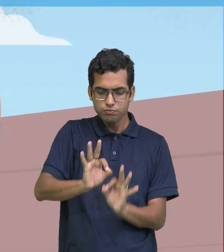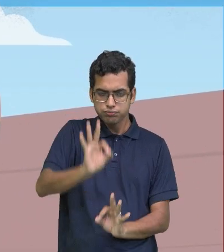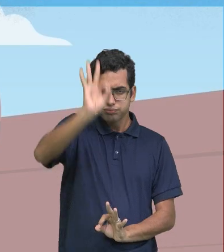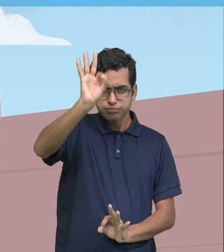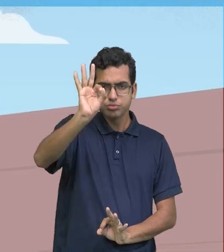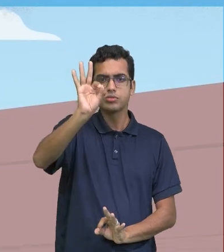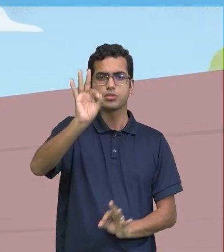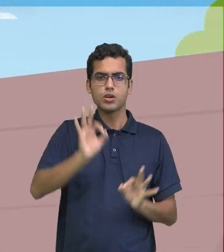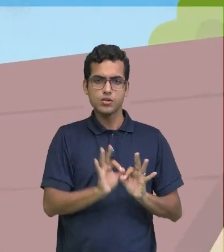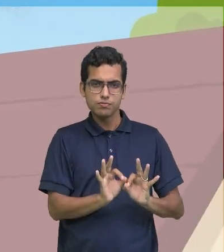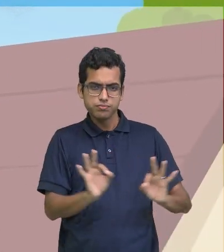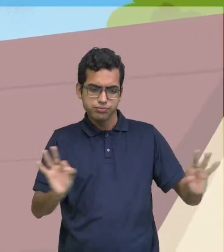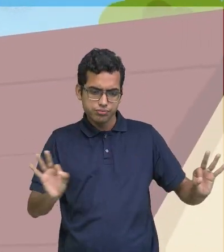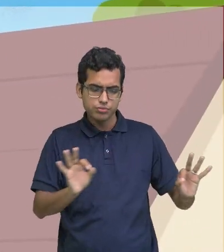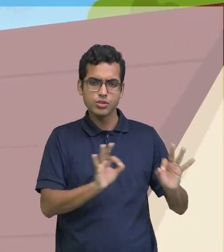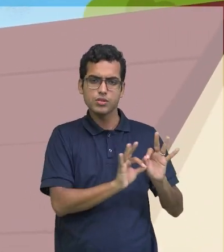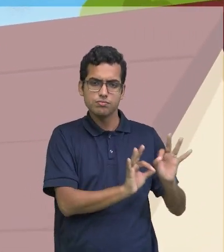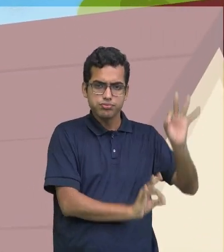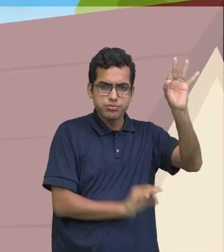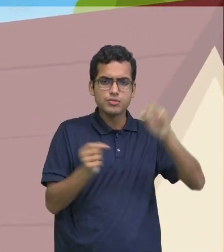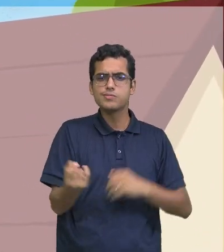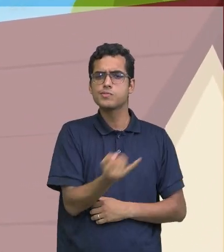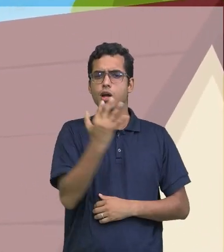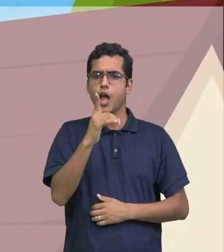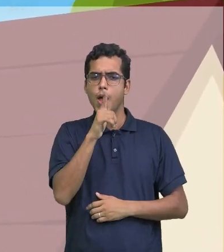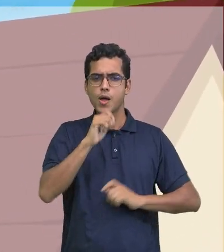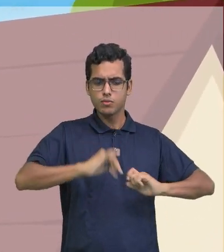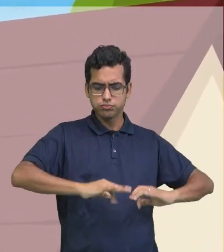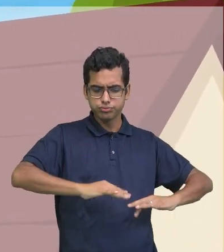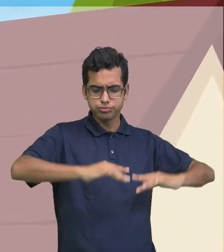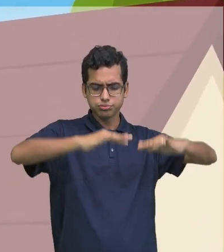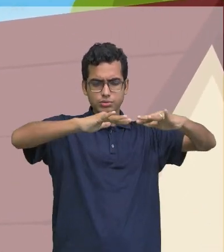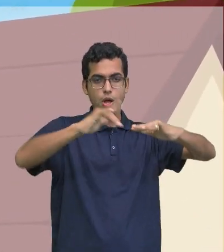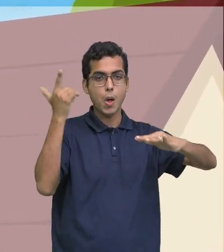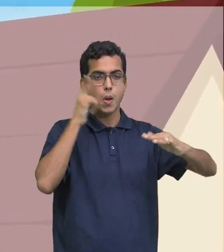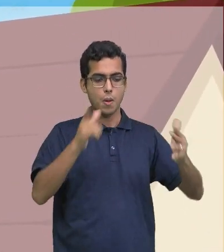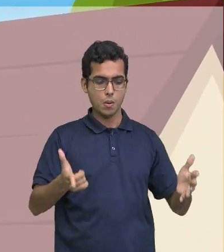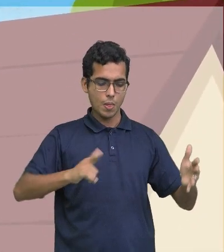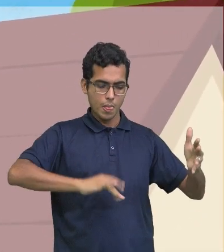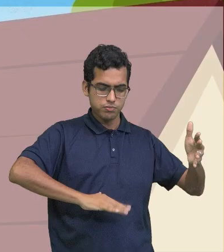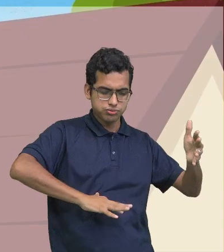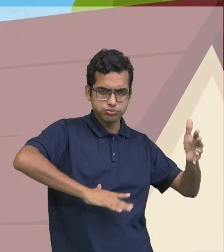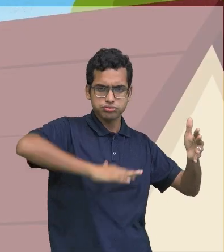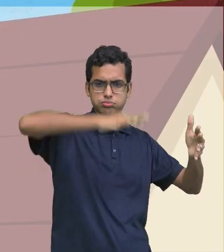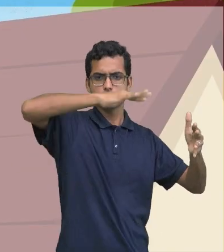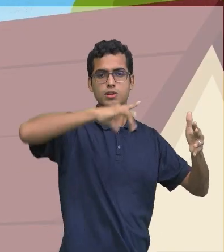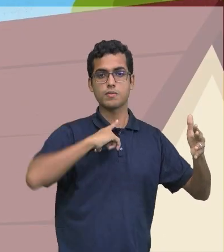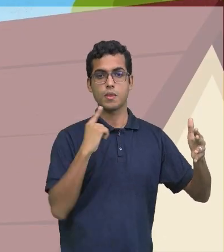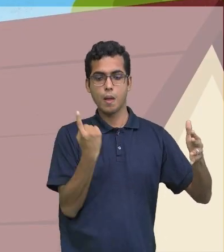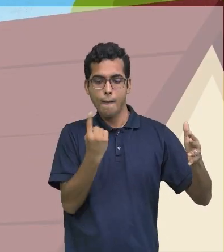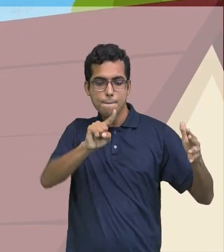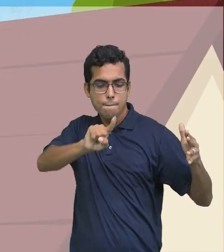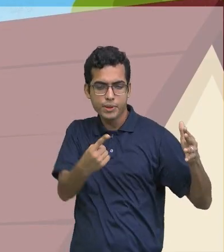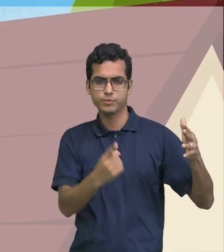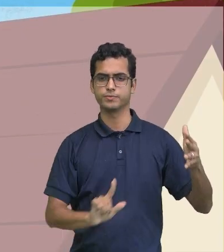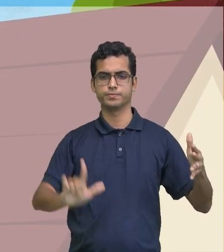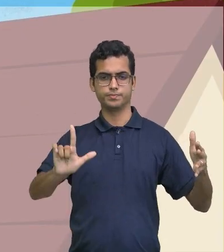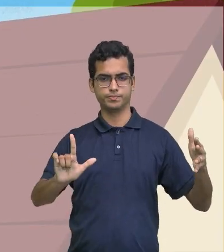capacidade real, ou seja, a quantidade de água que ela consegue guardar dentro de si, é de 1000 litros.